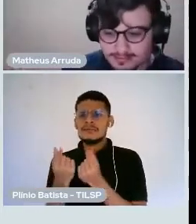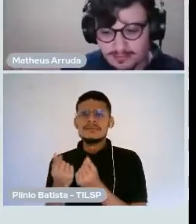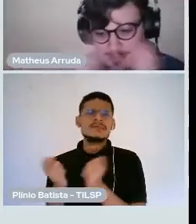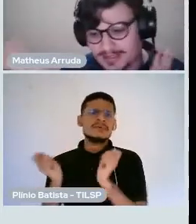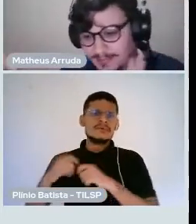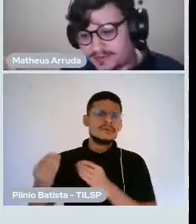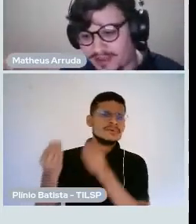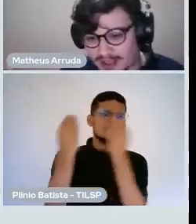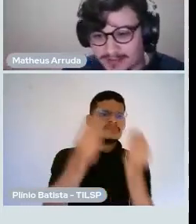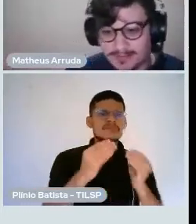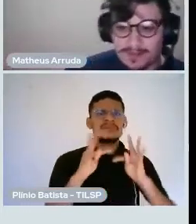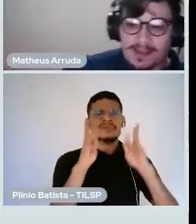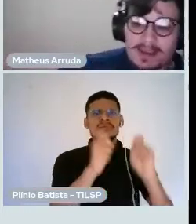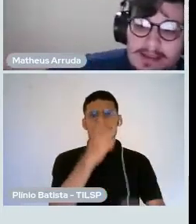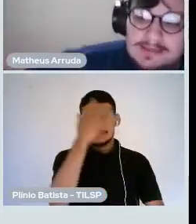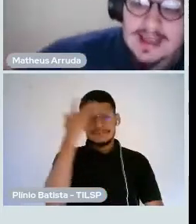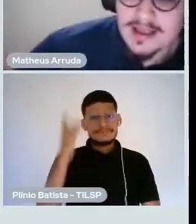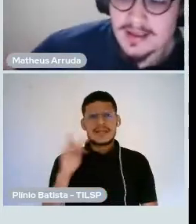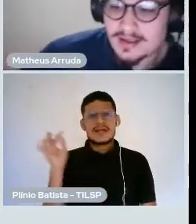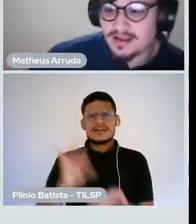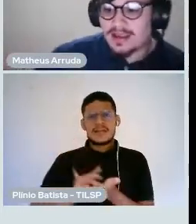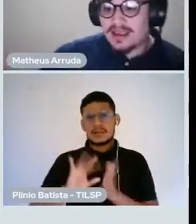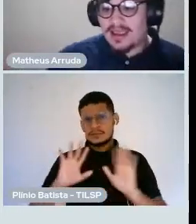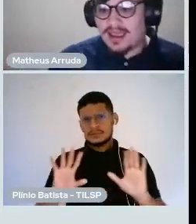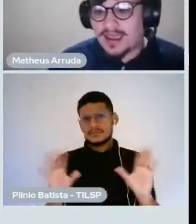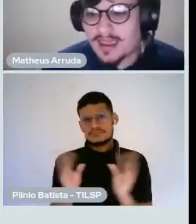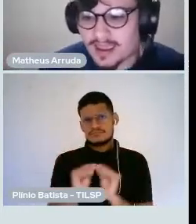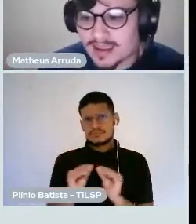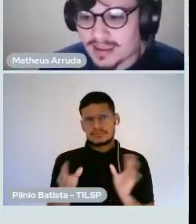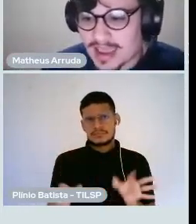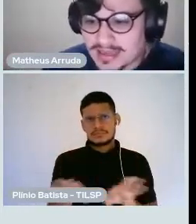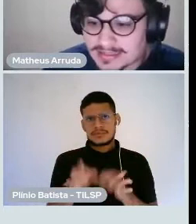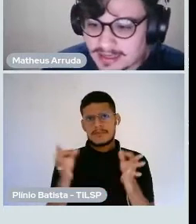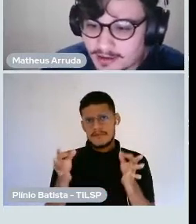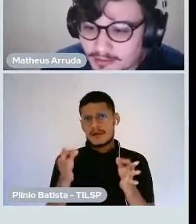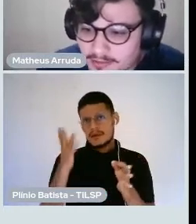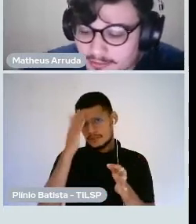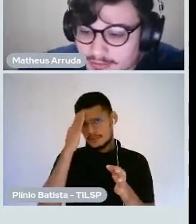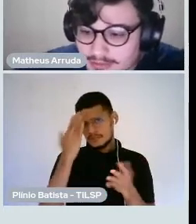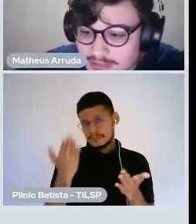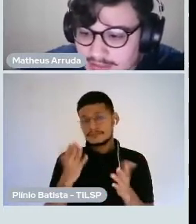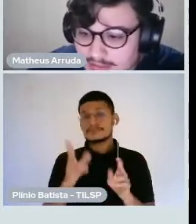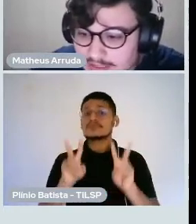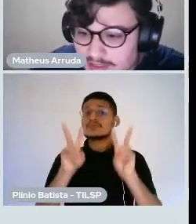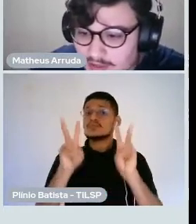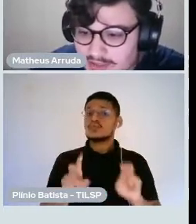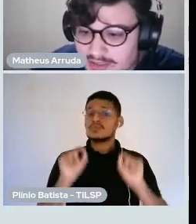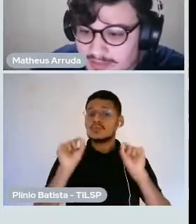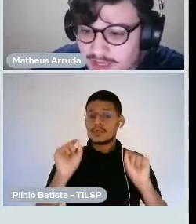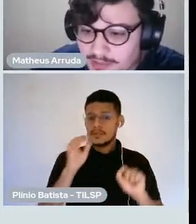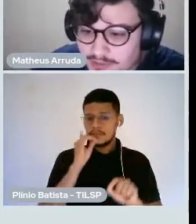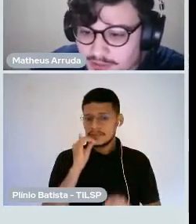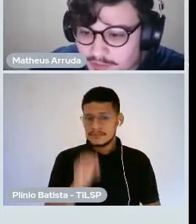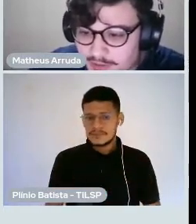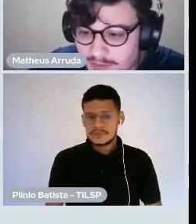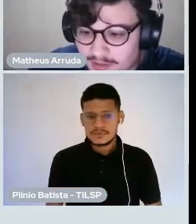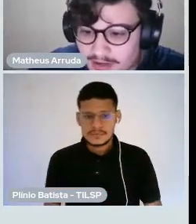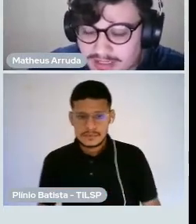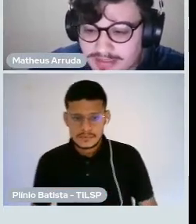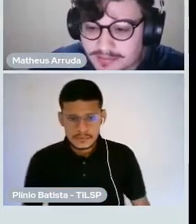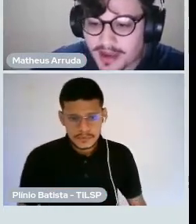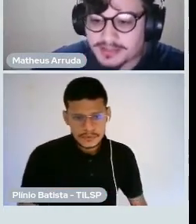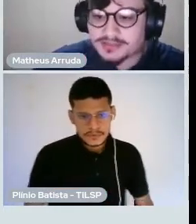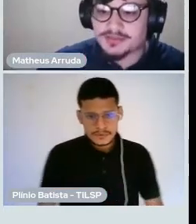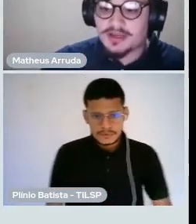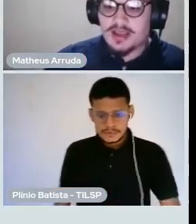essa. Para simplificar. Tá? Em relação de ser idosos em cima e adultos e jovens no